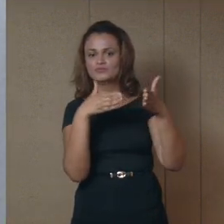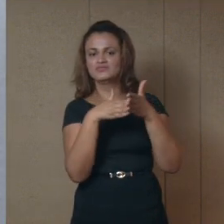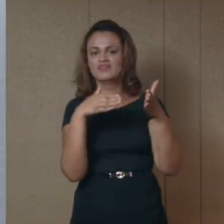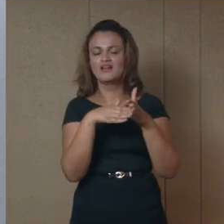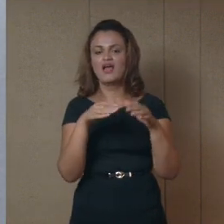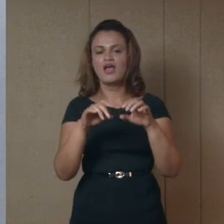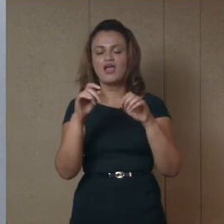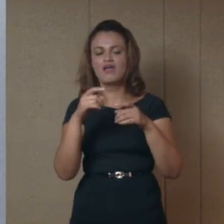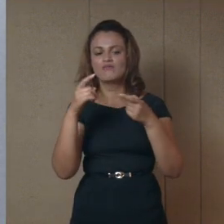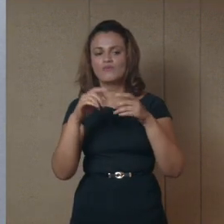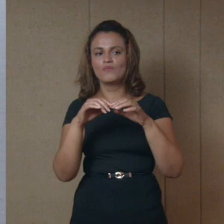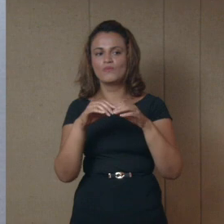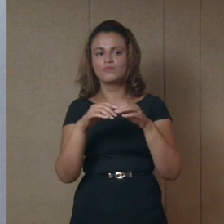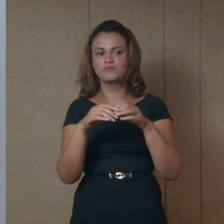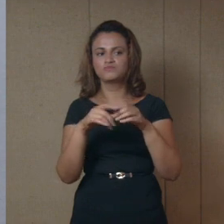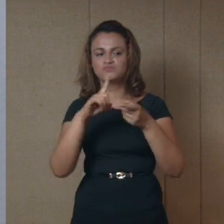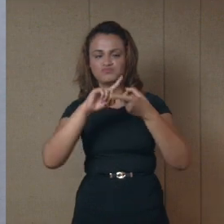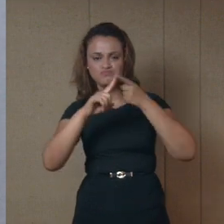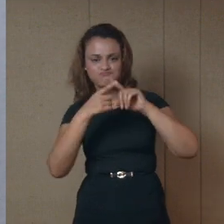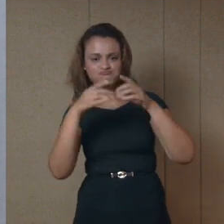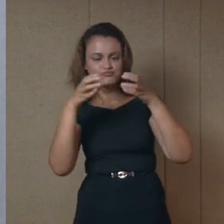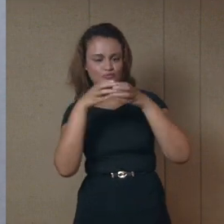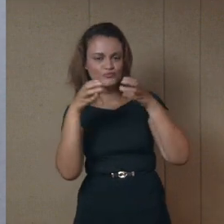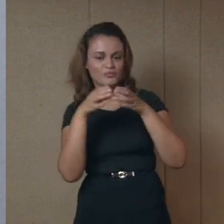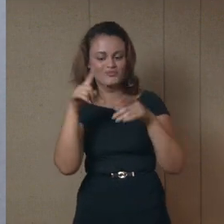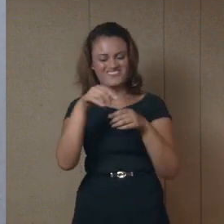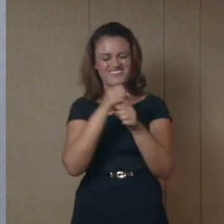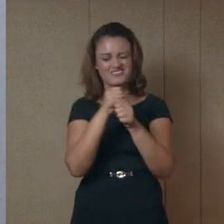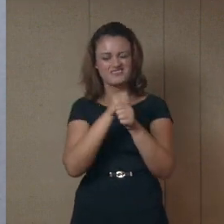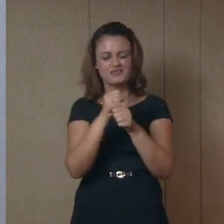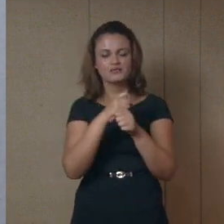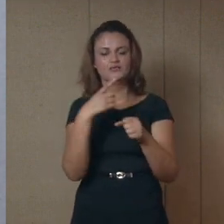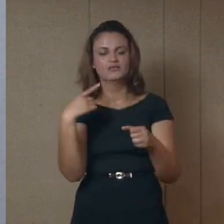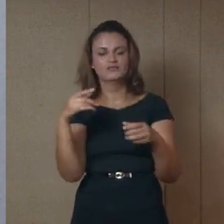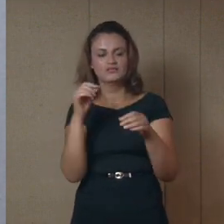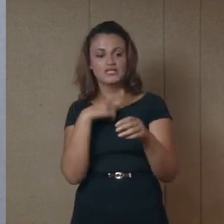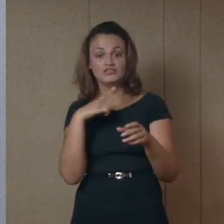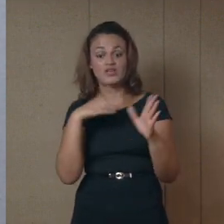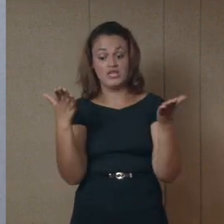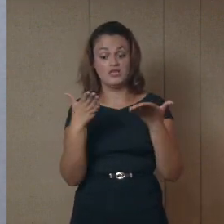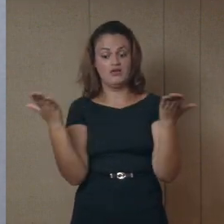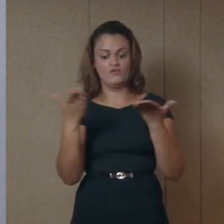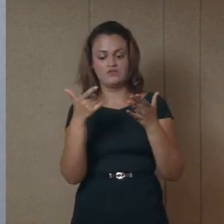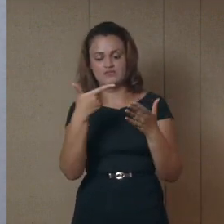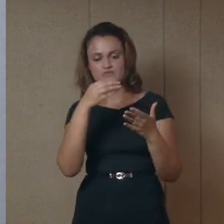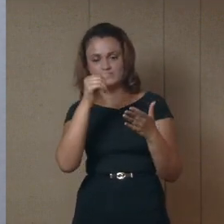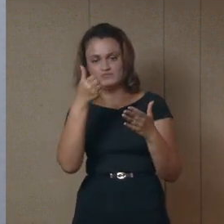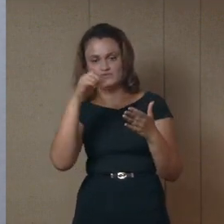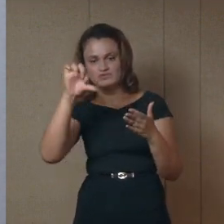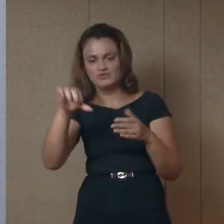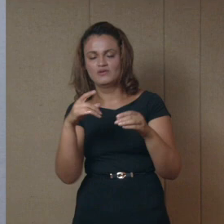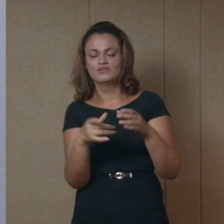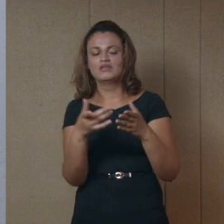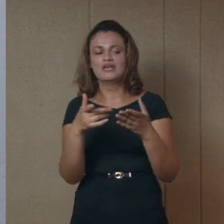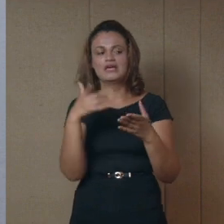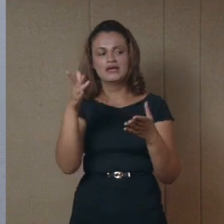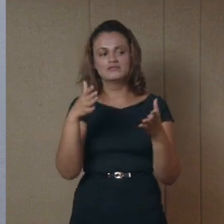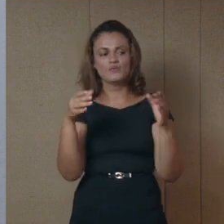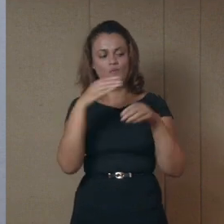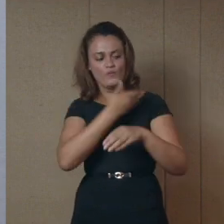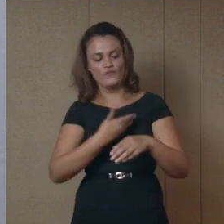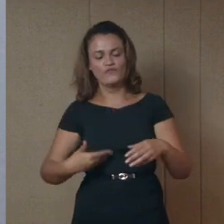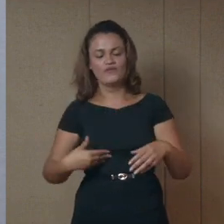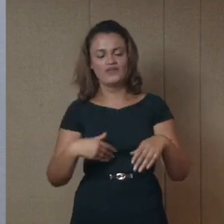que existe já há alguns anos e que esse ano teve uma reformulação por conta de da atuação do governo